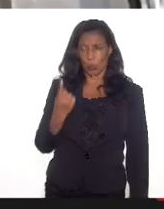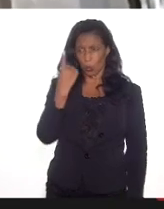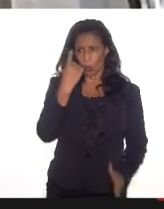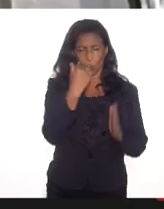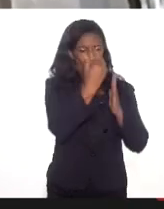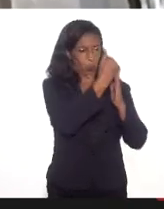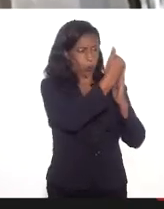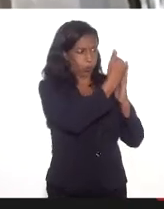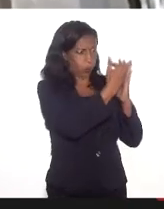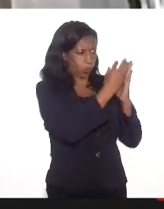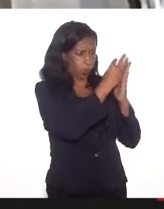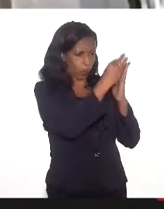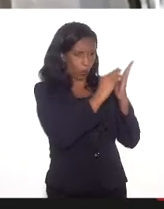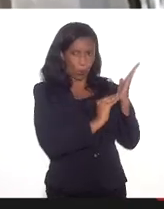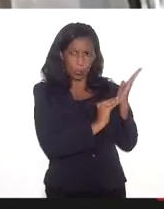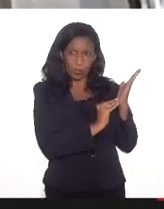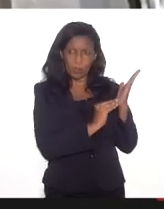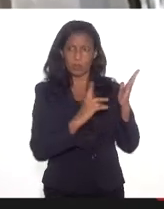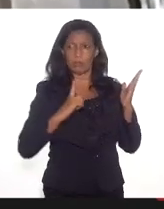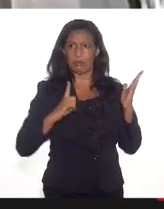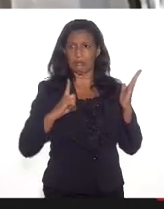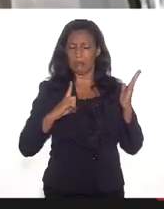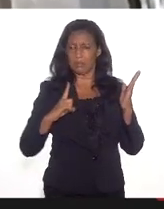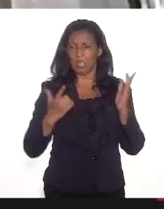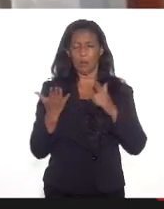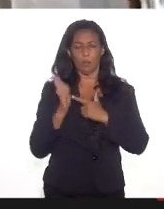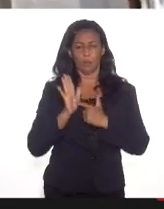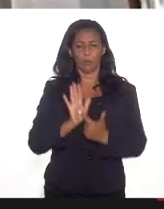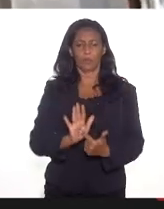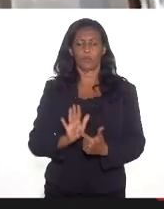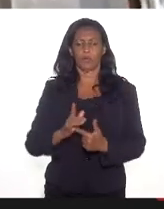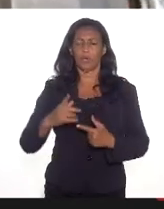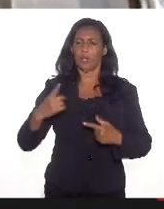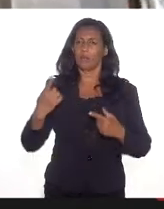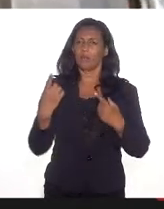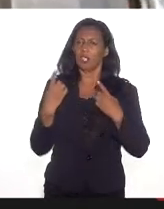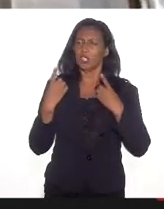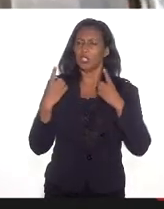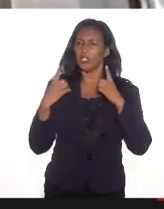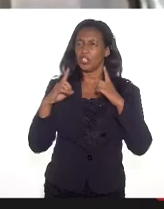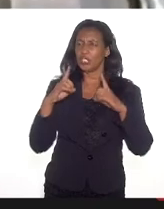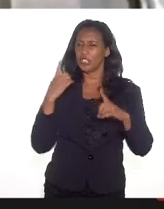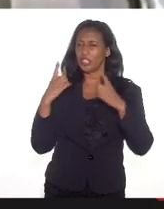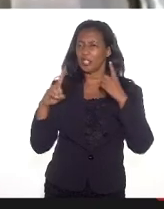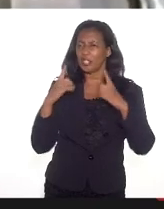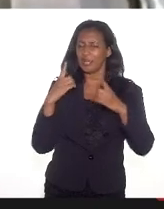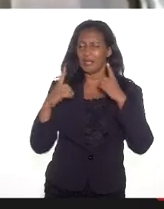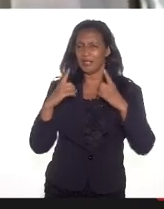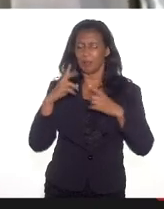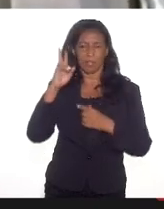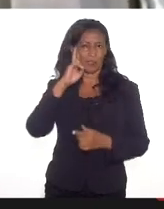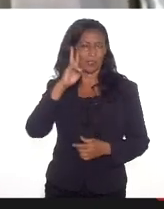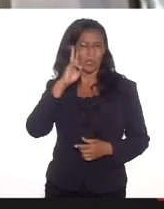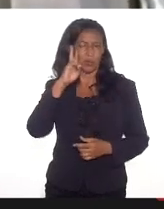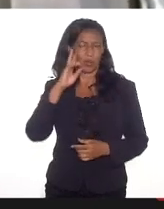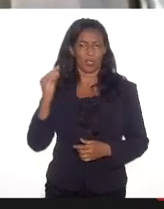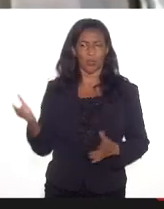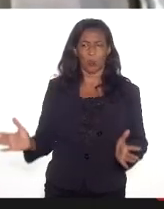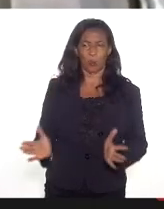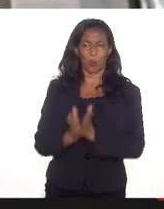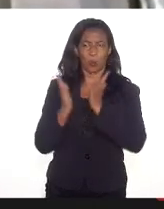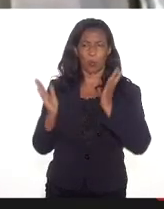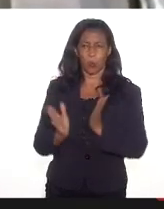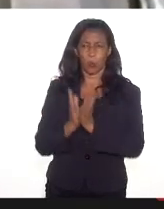importantes para revelar dinâmicas históricas de empobrecimento e de